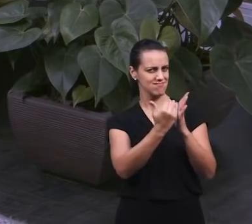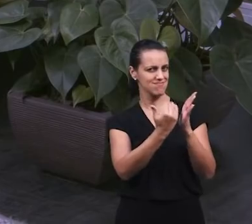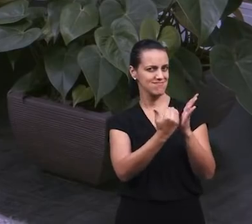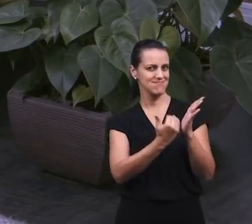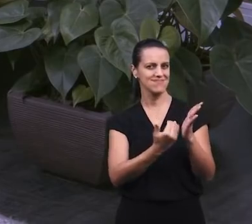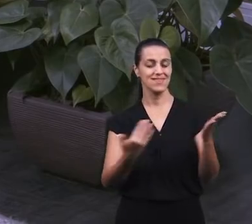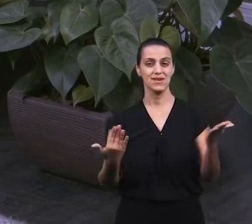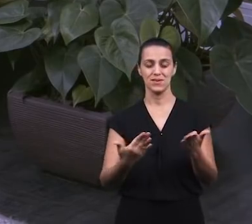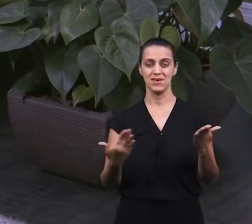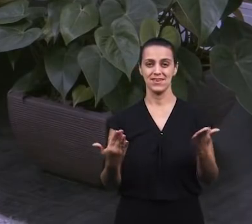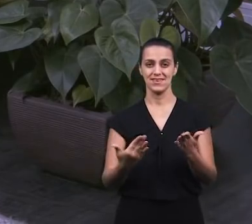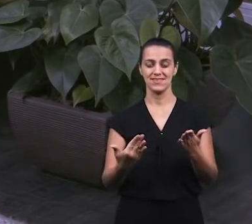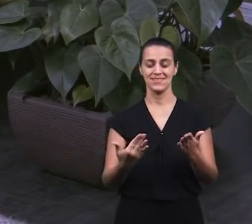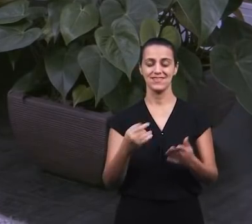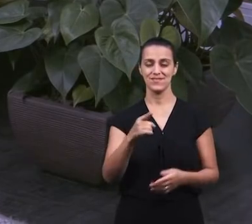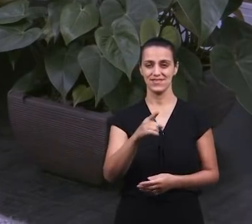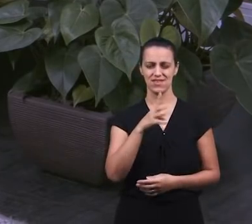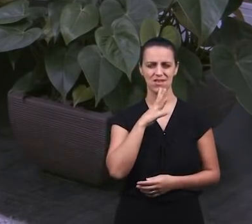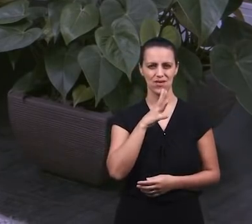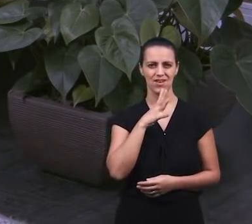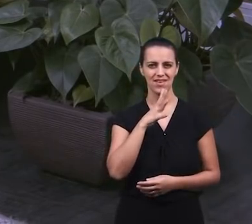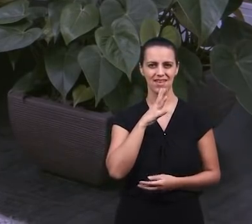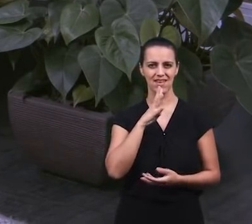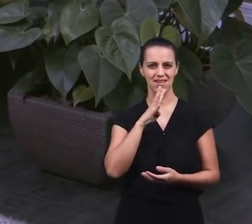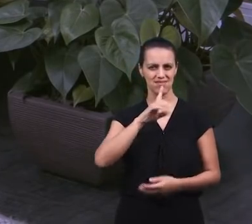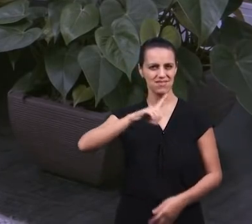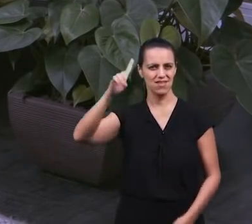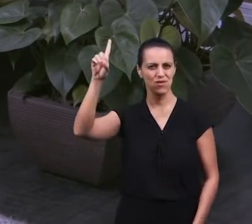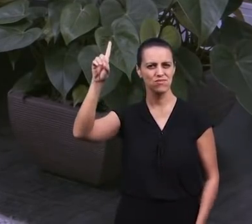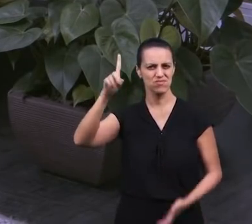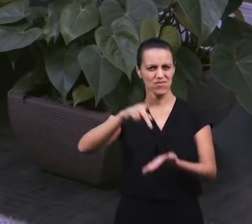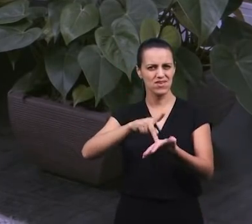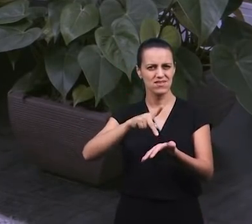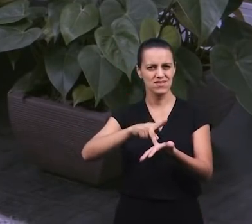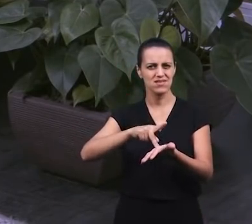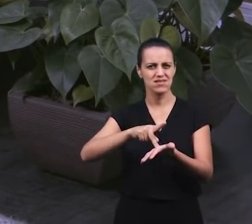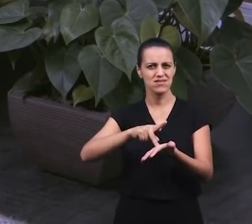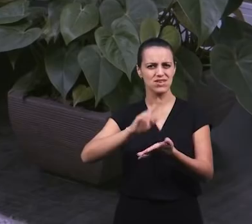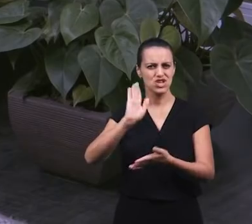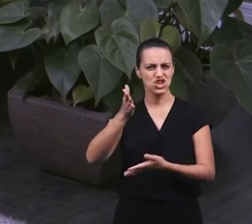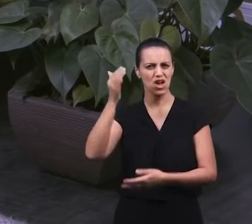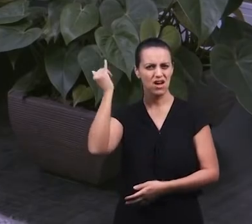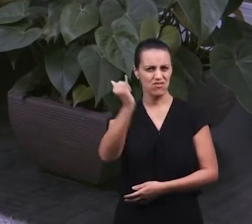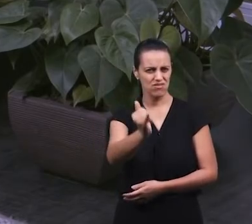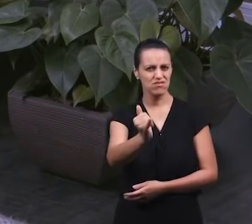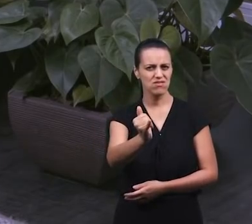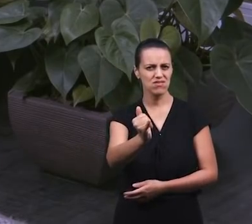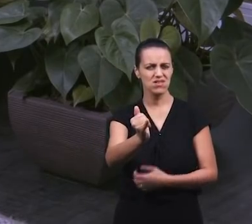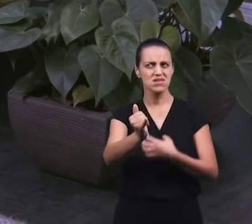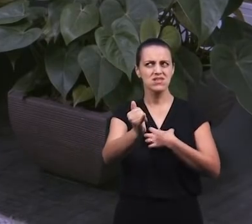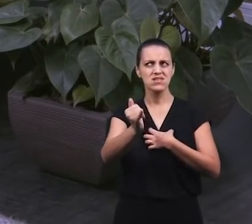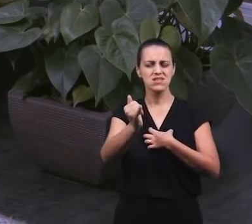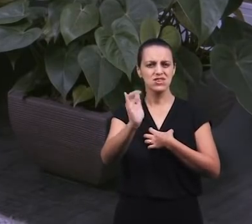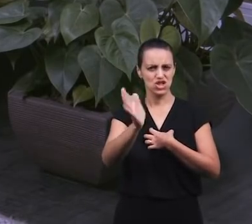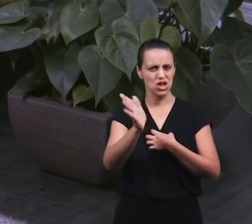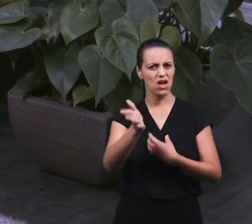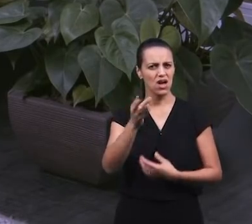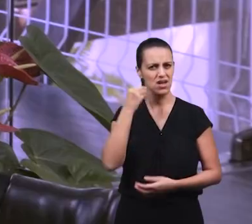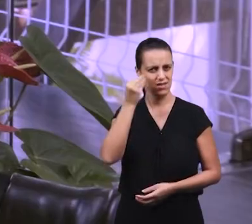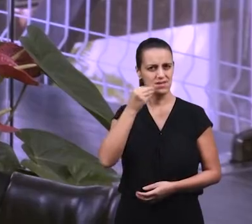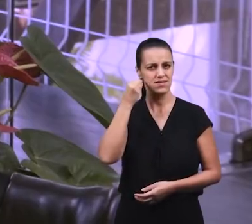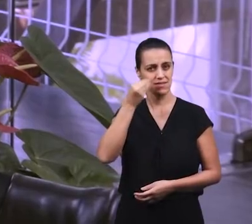programa. Você conhece verdadeiramente ao Senhor Deus? Já ouviu a sua voz? Já teve uma experiência com